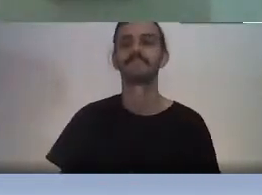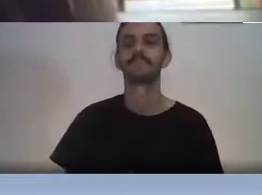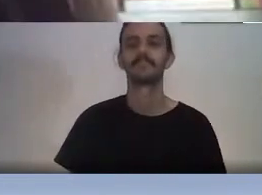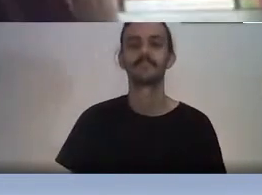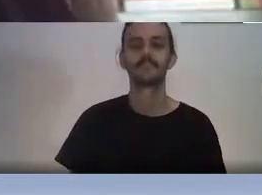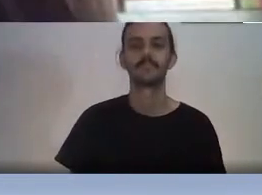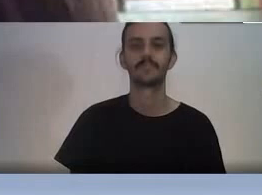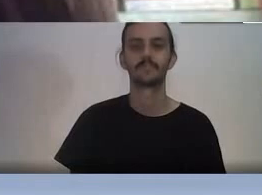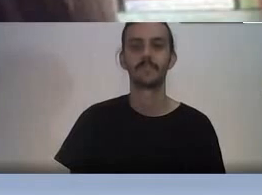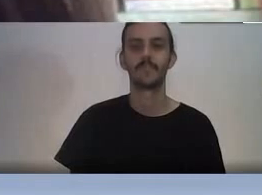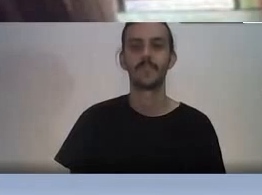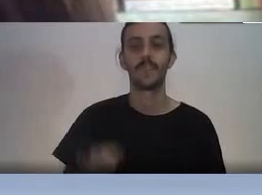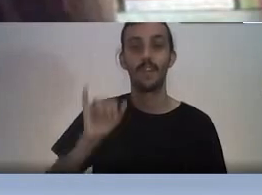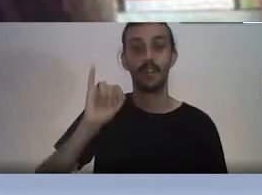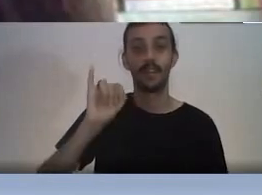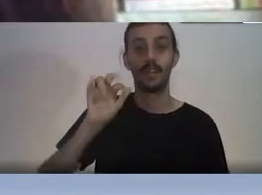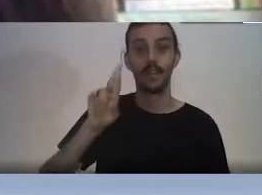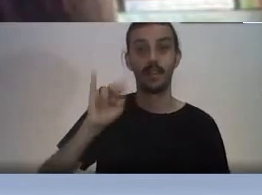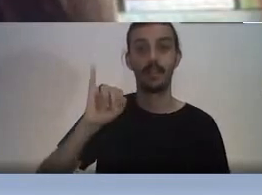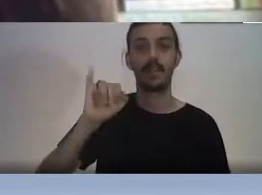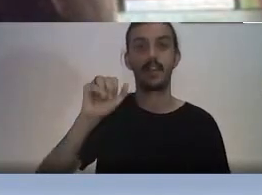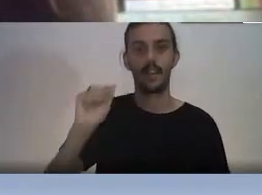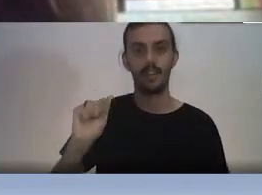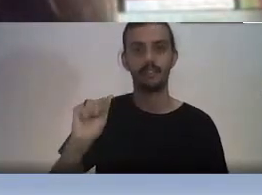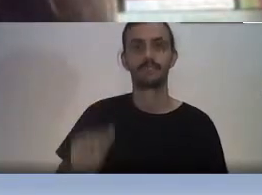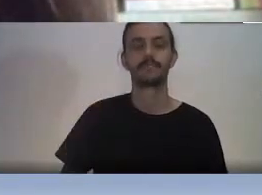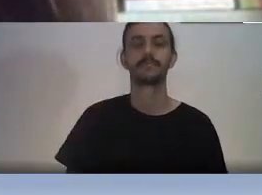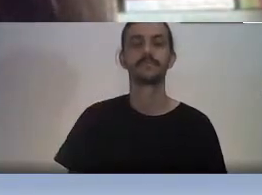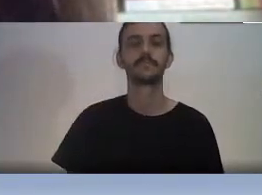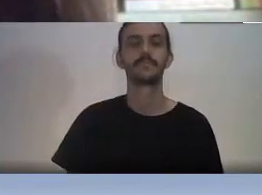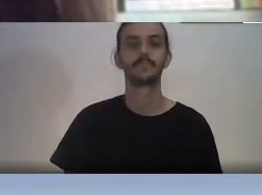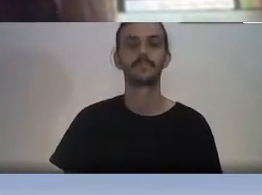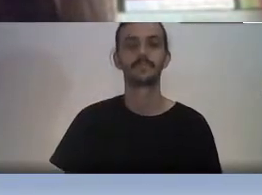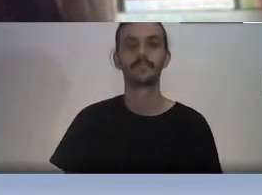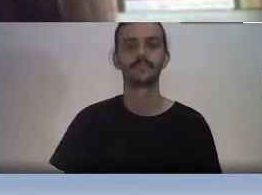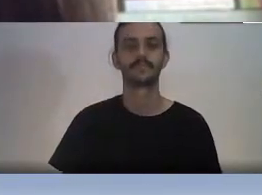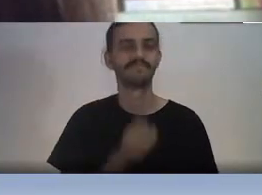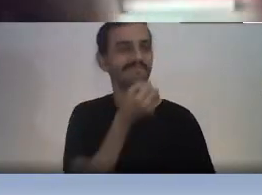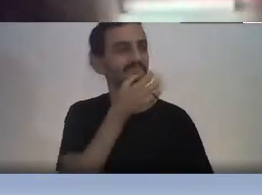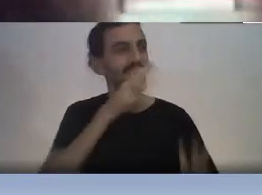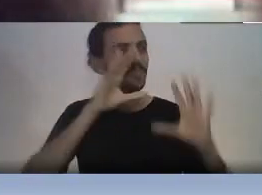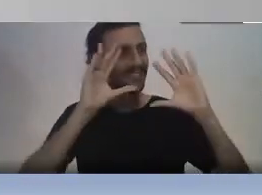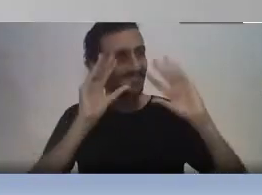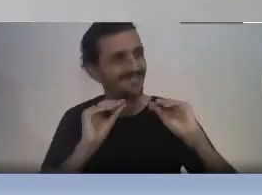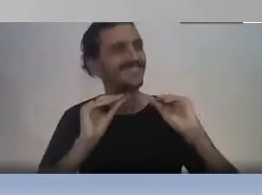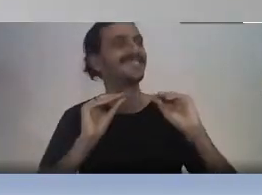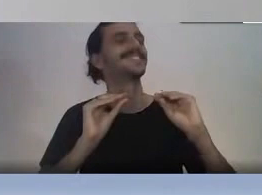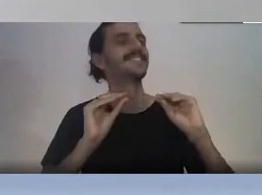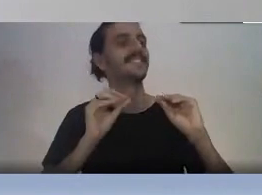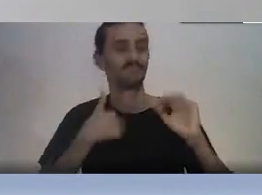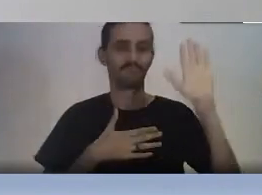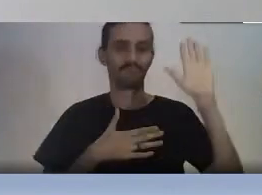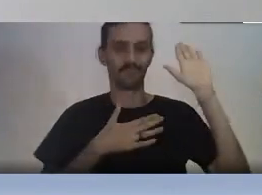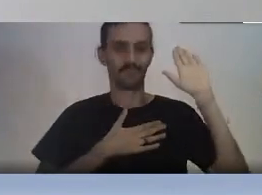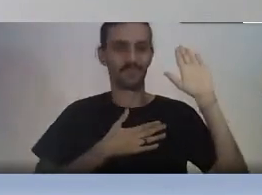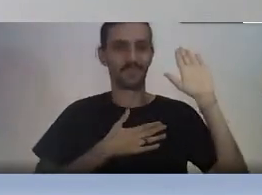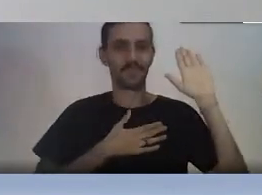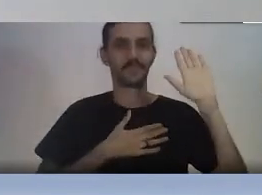Íria Júlia Bassédio Kidrick. Boa noite. Assim eu